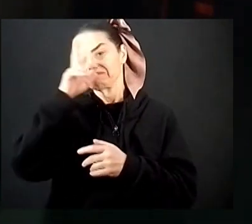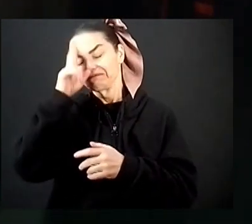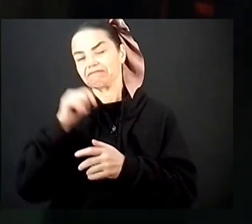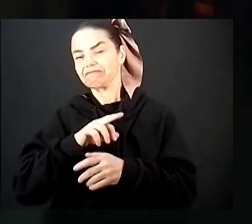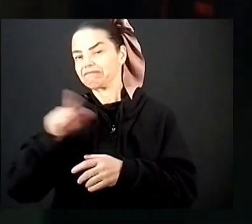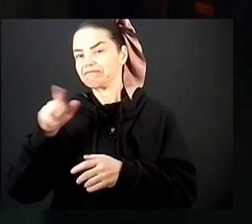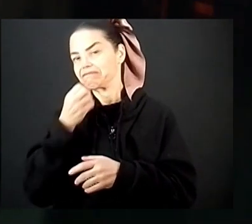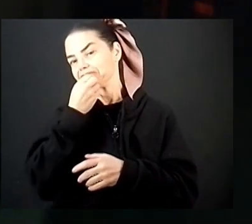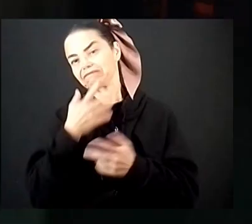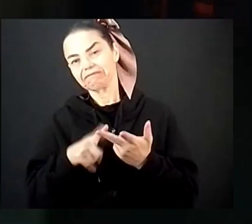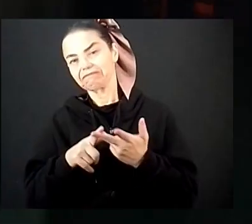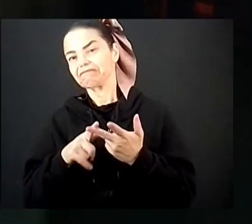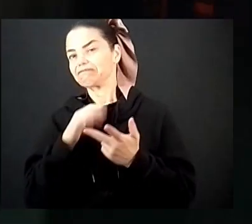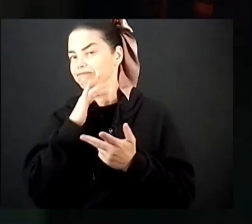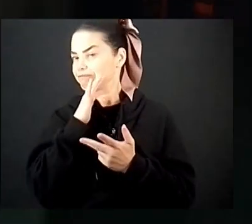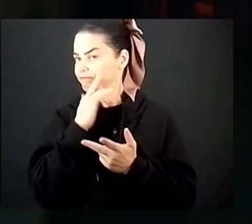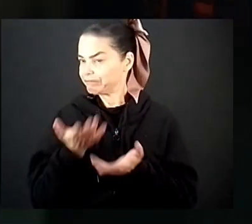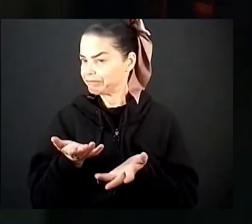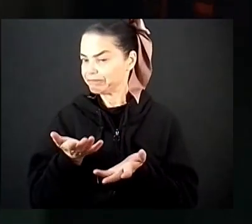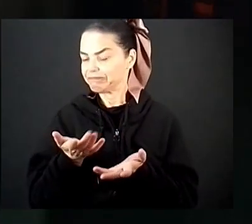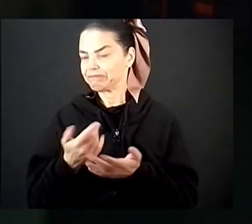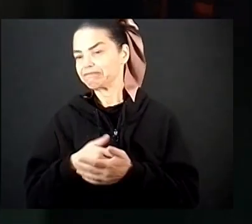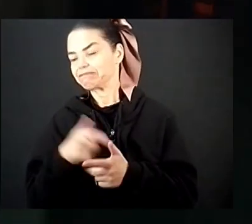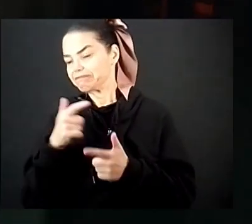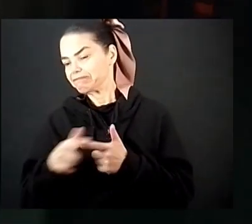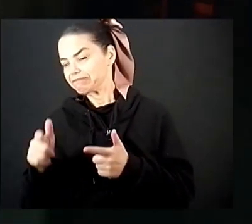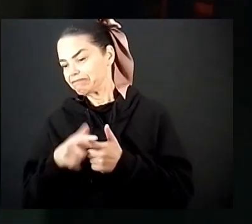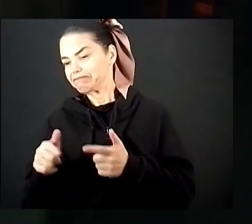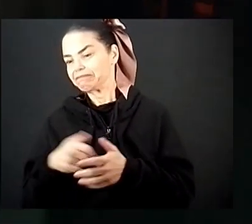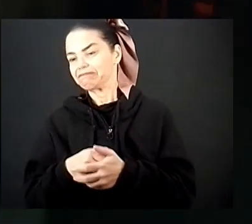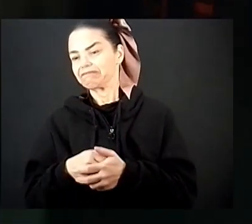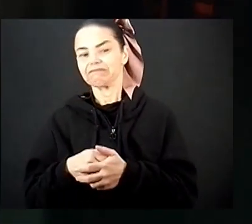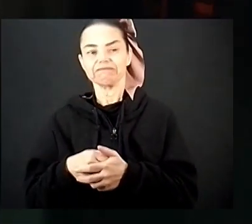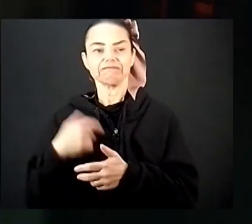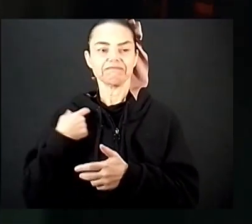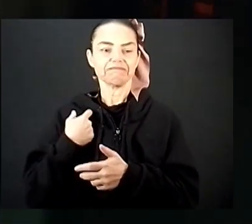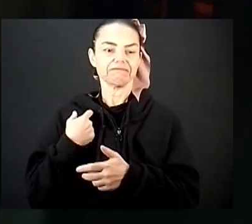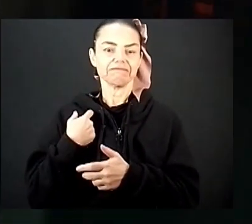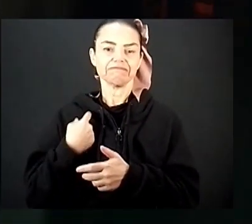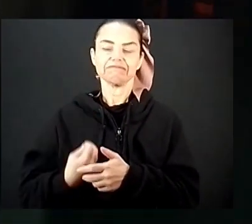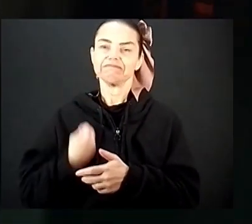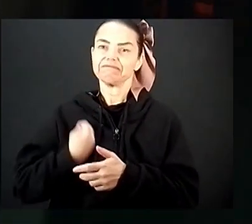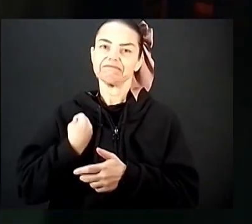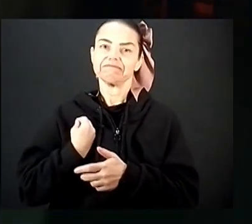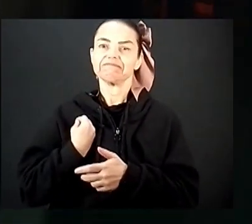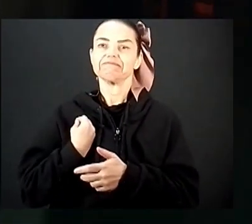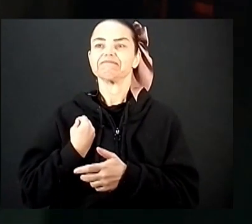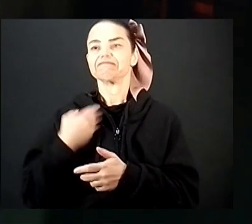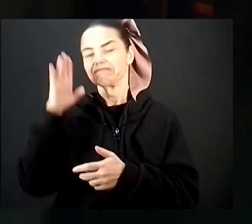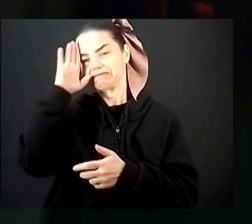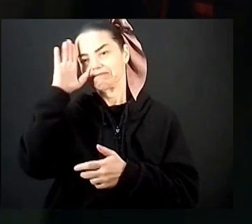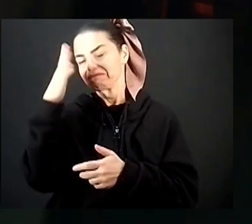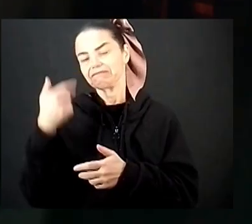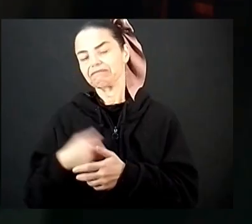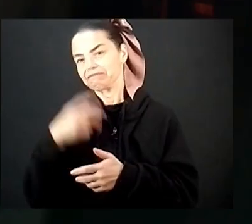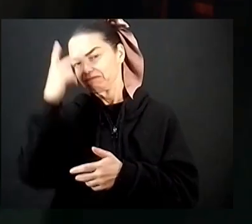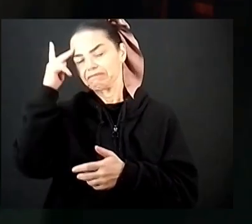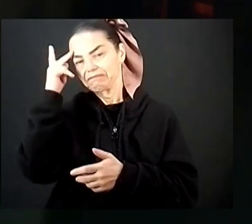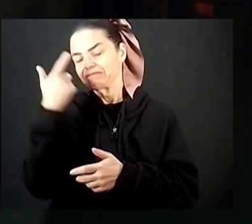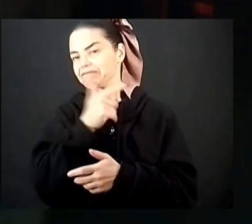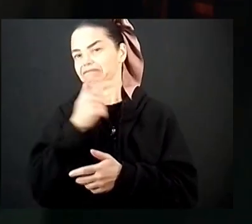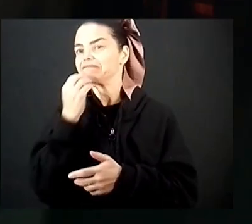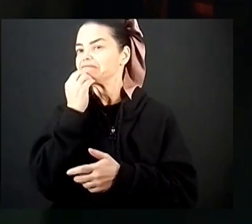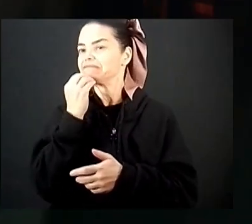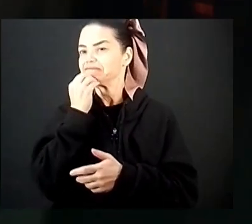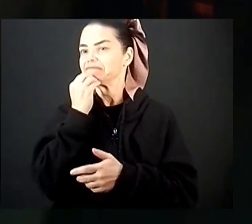boas, outras não, outras causam impactos irreversíveis durante toda a vida, principalmente de pessoas que não tiveram a oportunidade que nós estamos